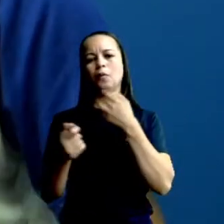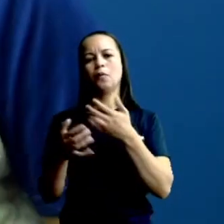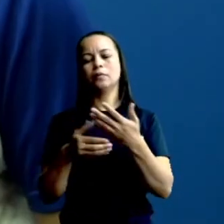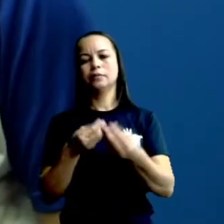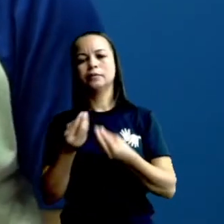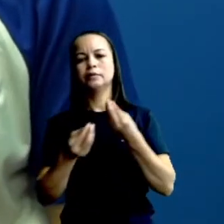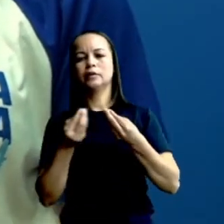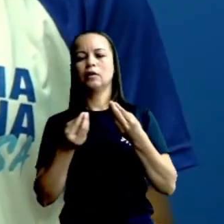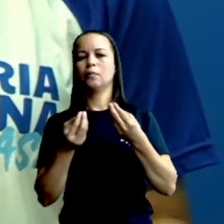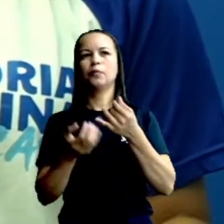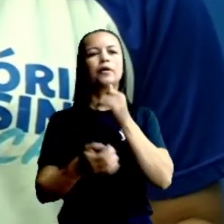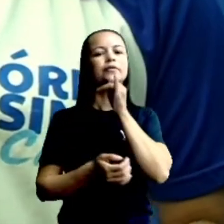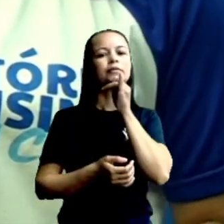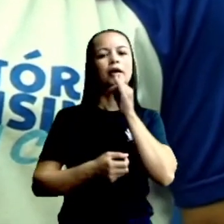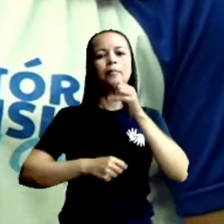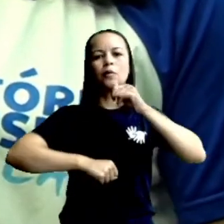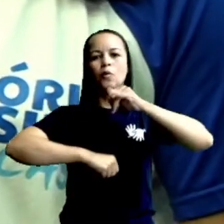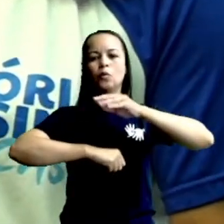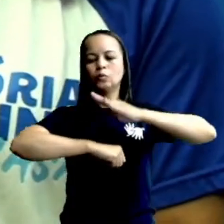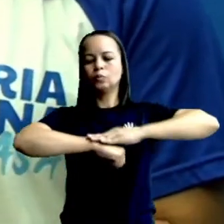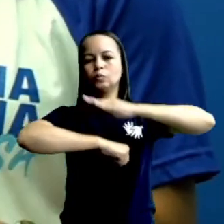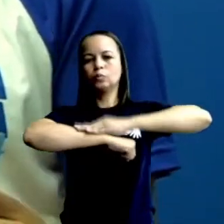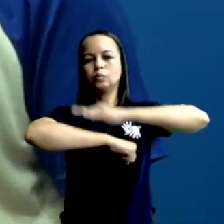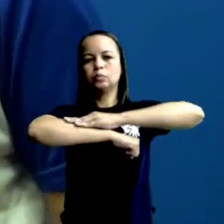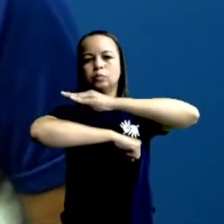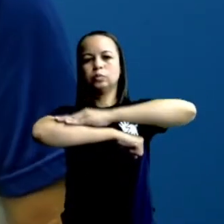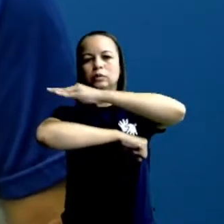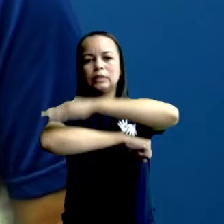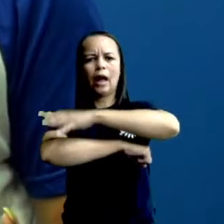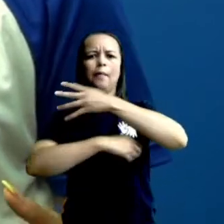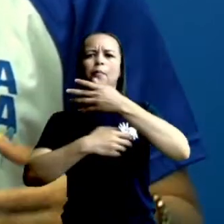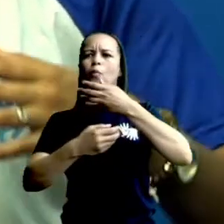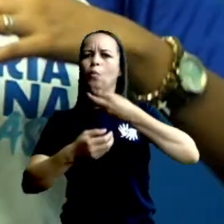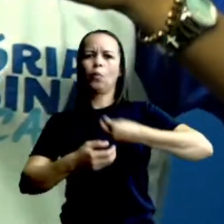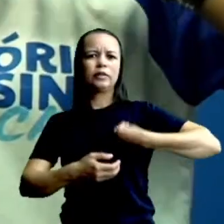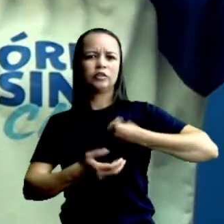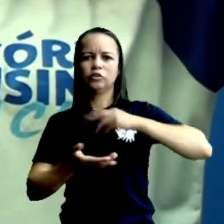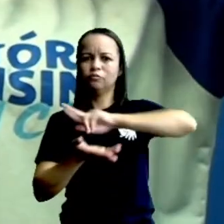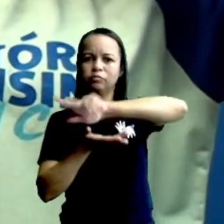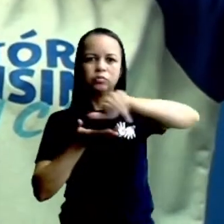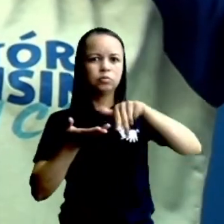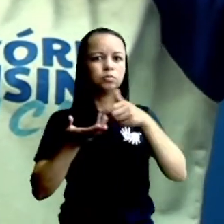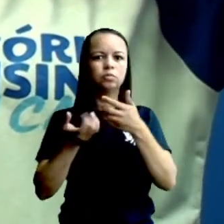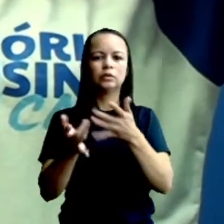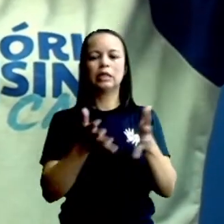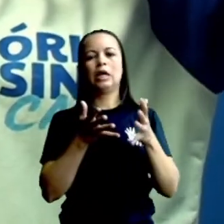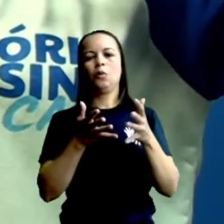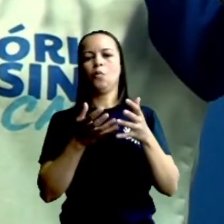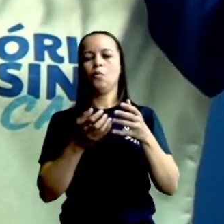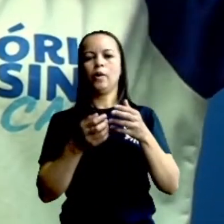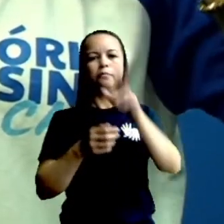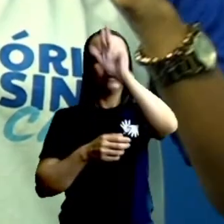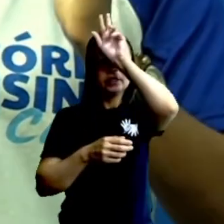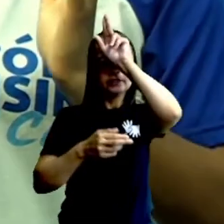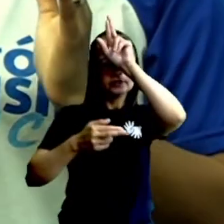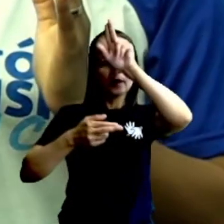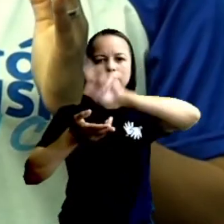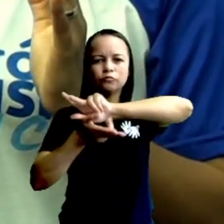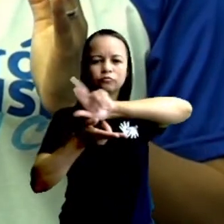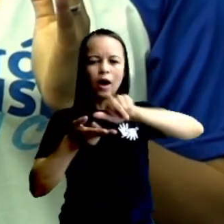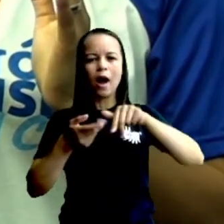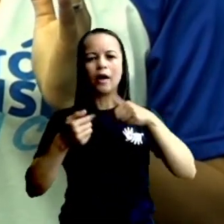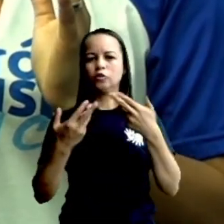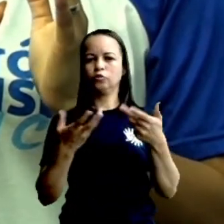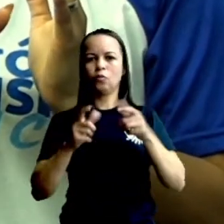existir muitos sapos, né? Não pode existir muitos insetos. Tem que haver um equilíbrio. Na natureza, tudo